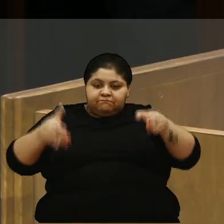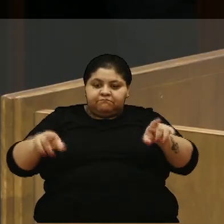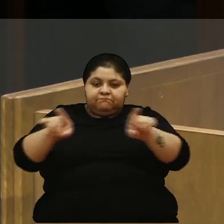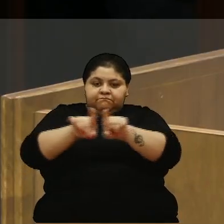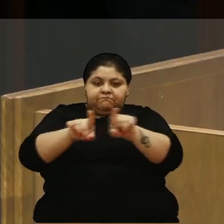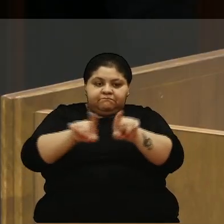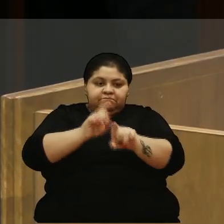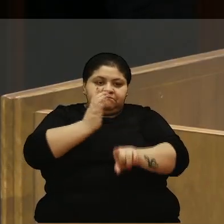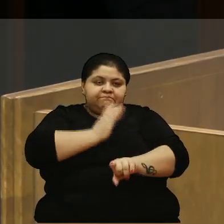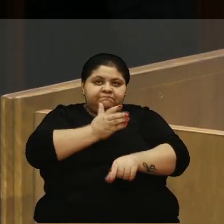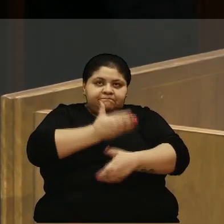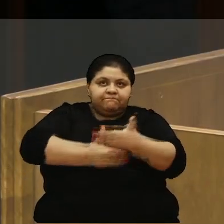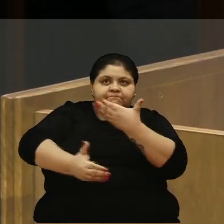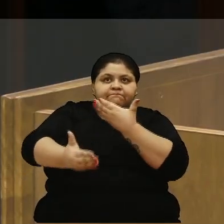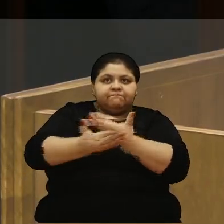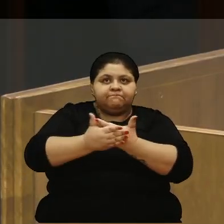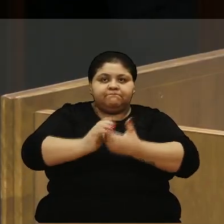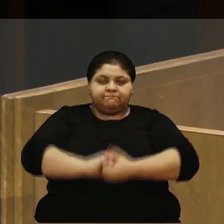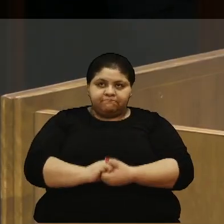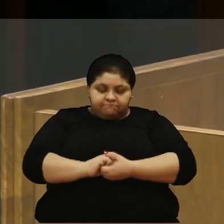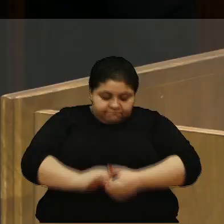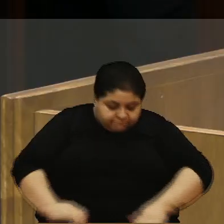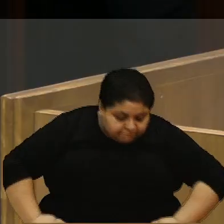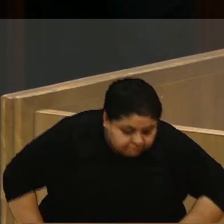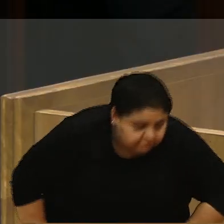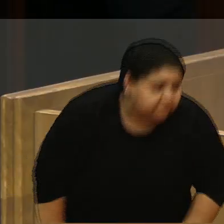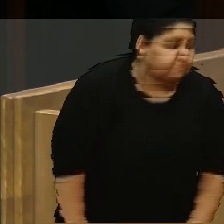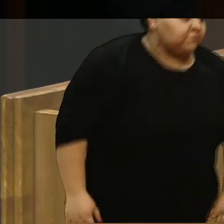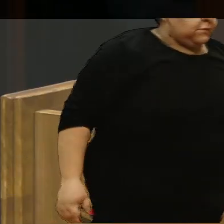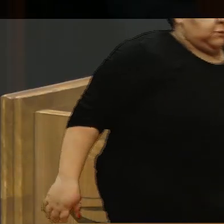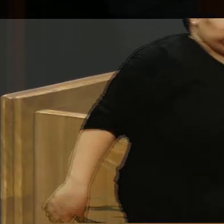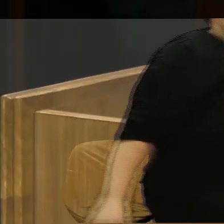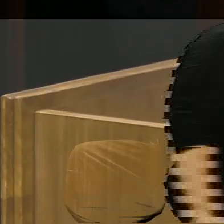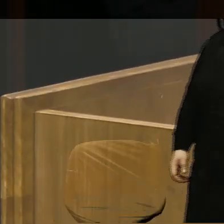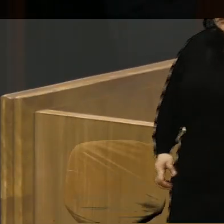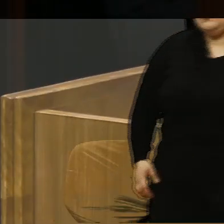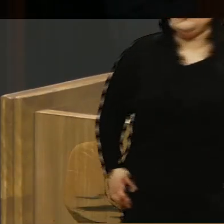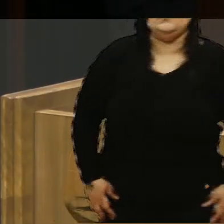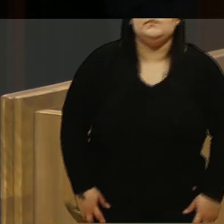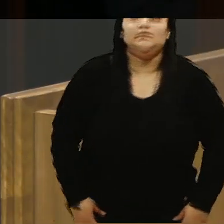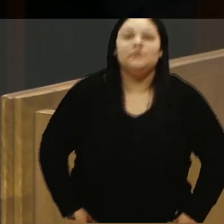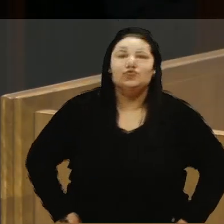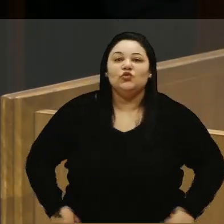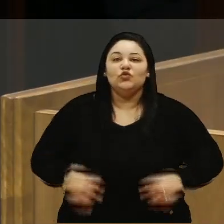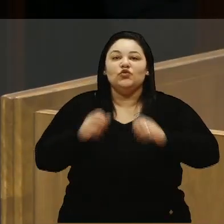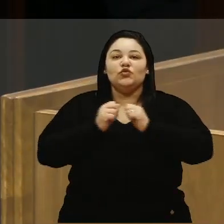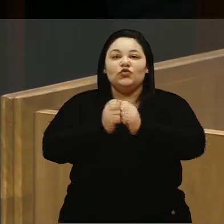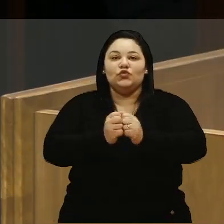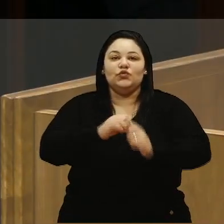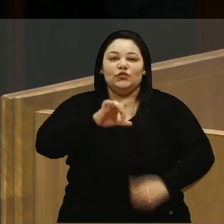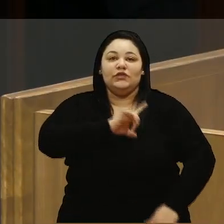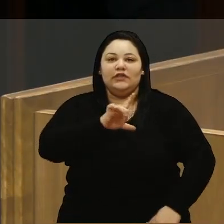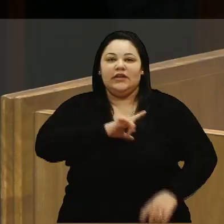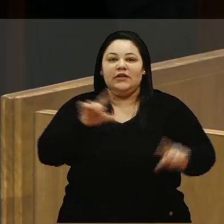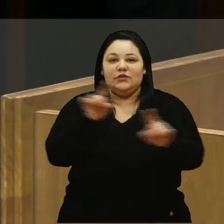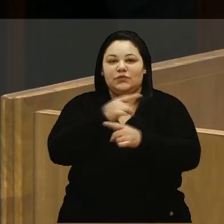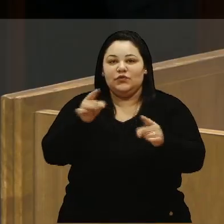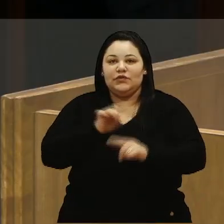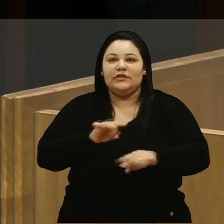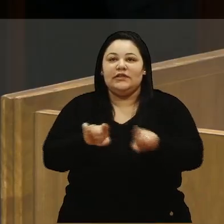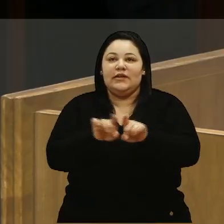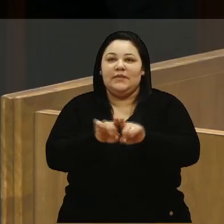nos corações de todos. Ao lado deles estão os nossos músicos, verdadeiros guardiões da nossa